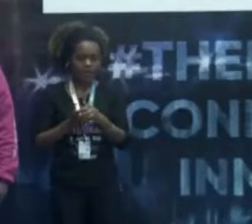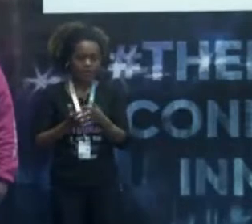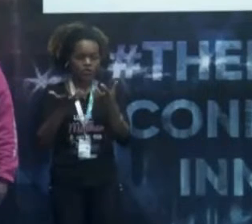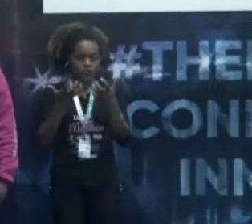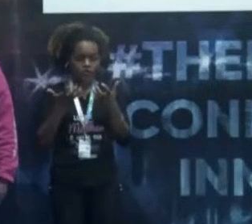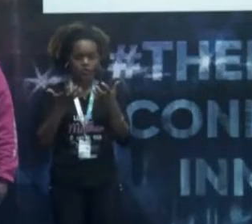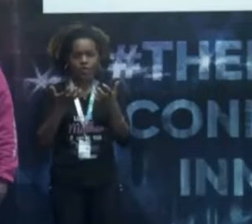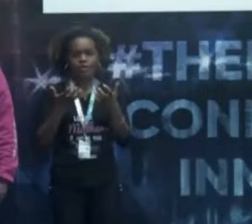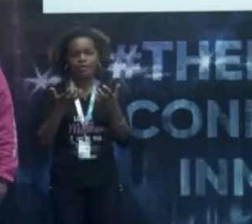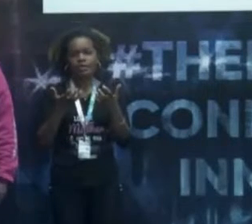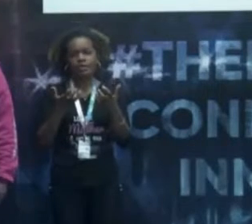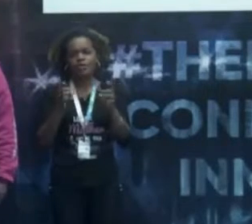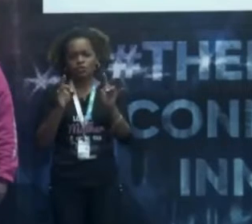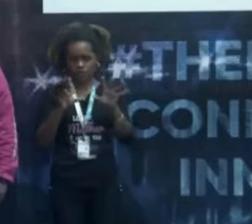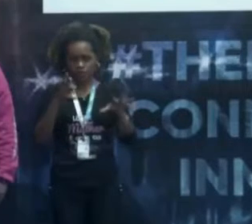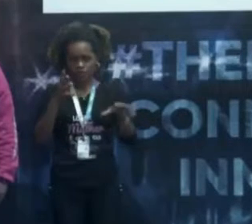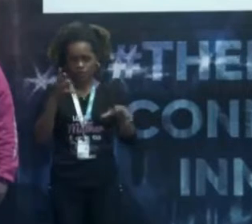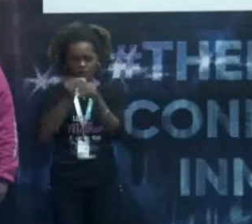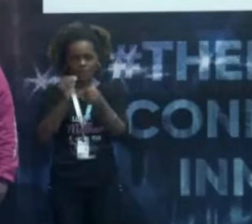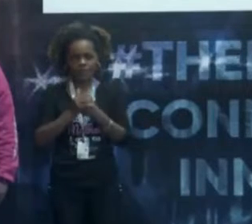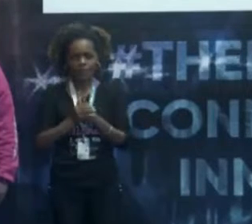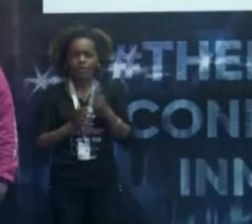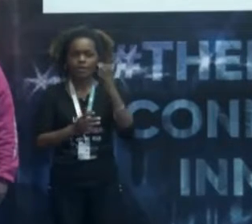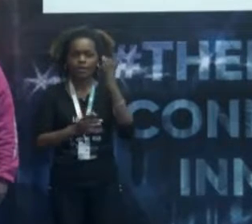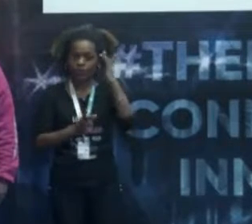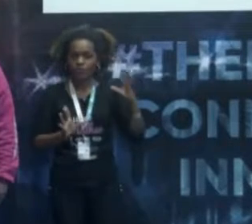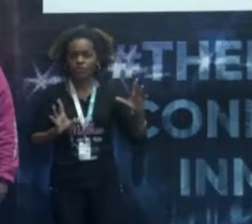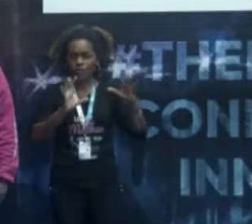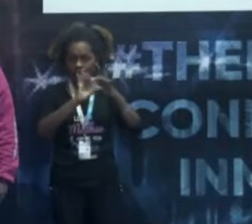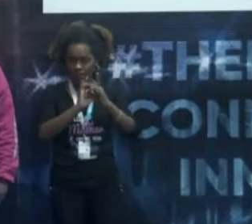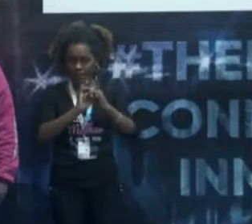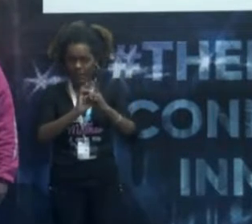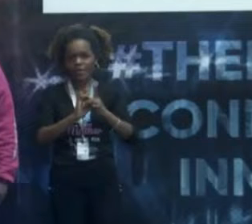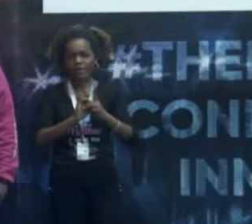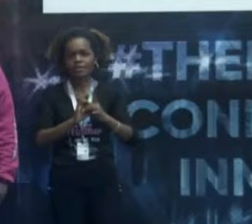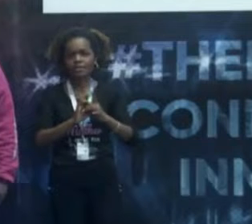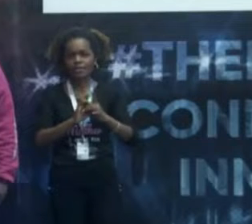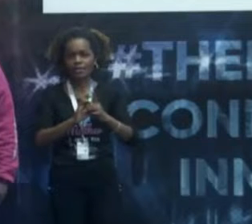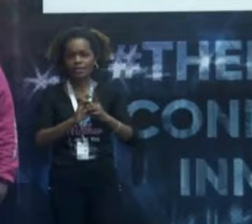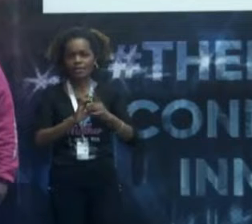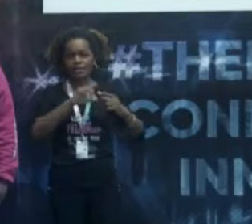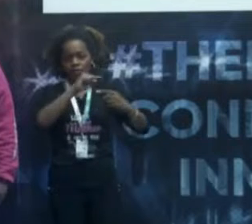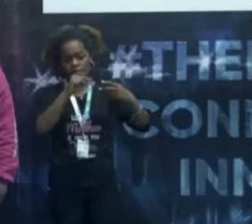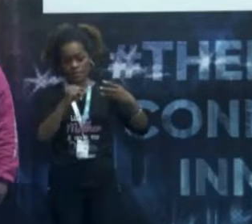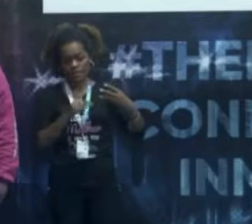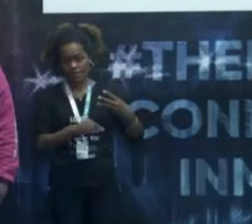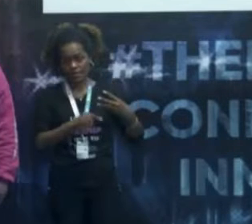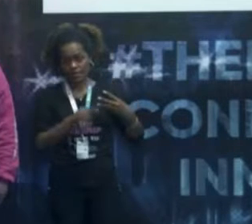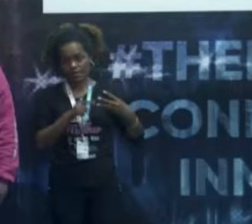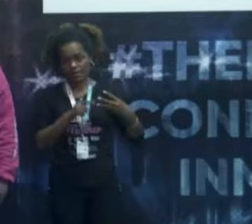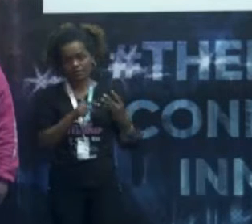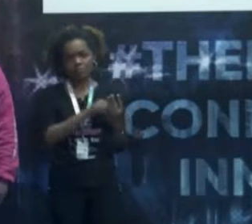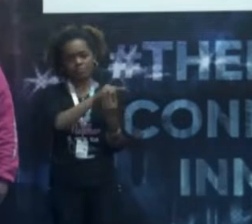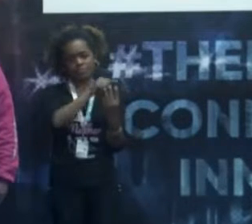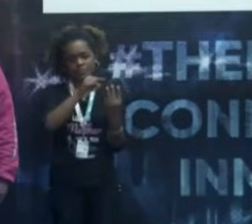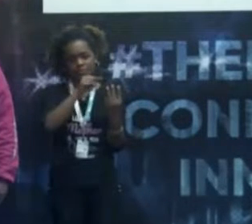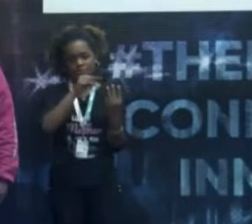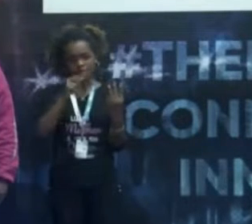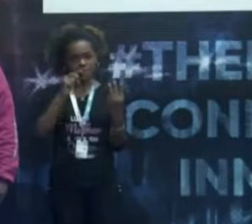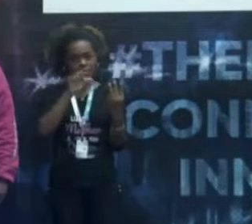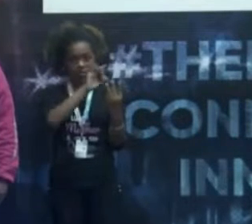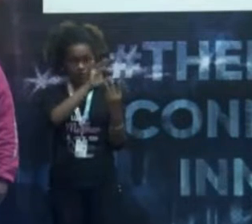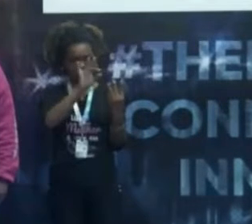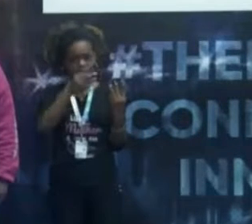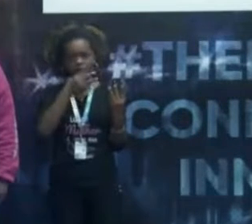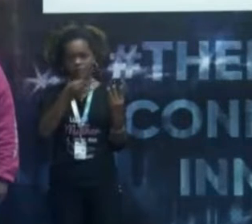ponto que eu acho que conecta e amarra todas as três posições, as três reflexões aqui, que infelizmente é